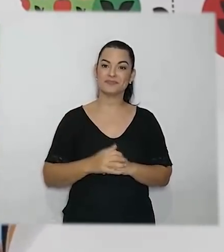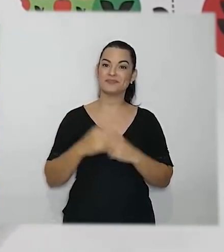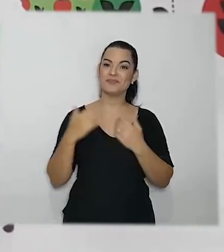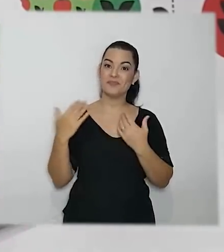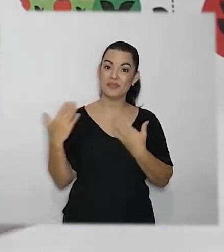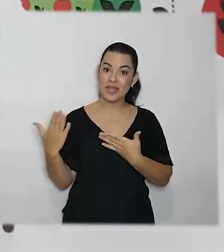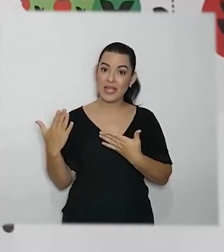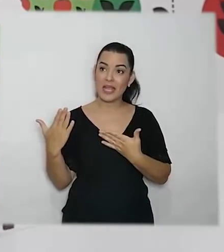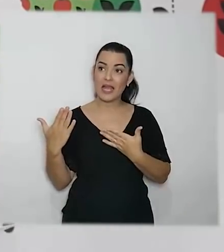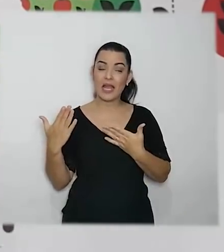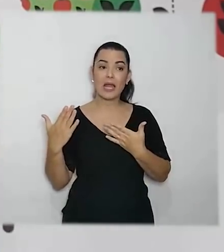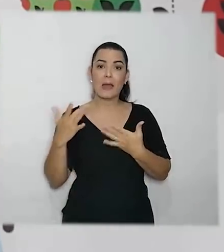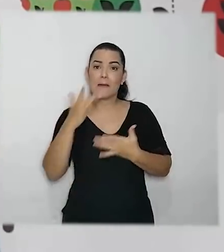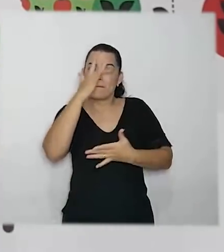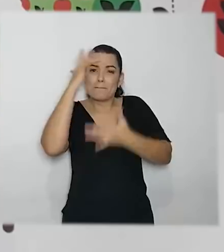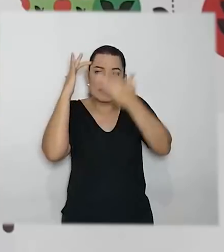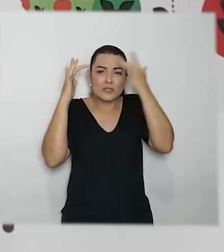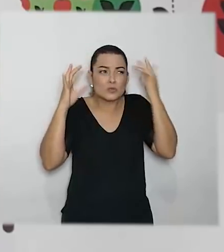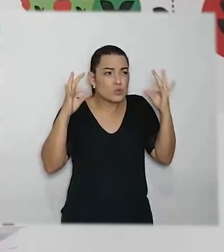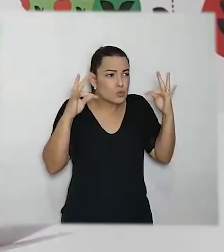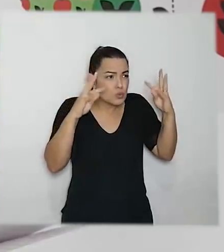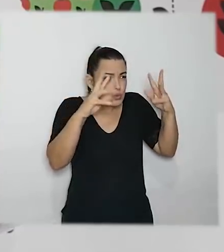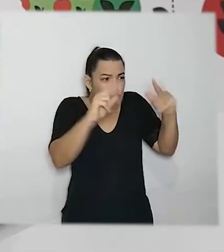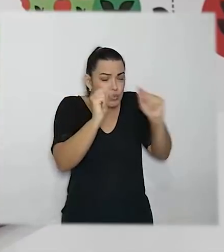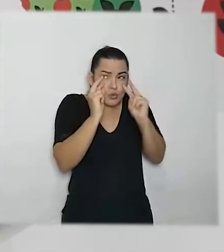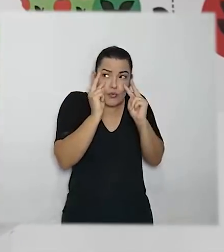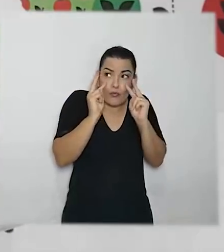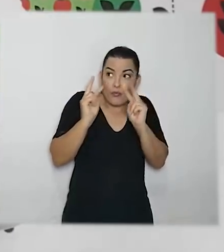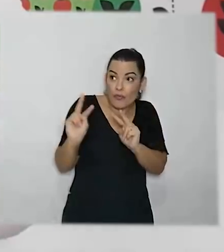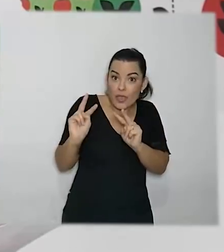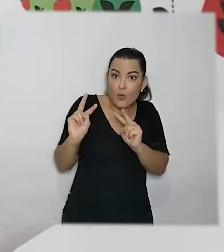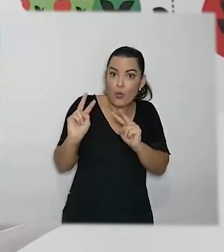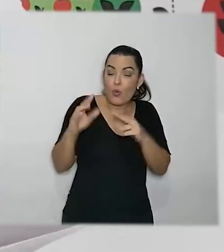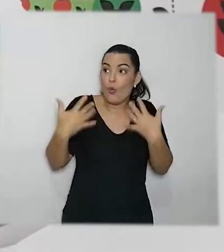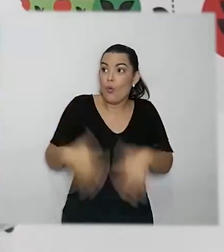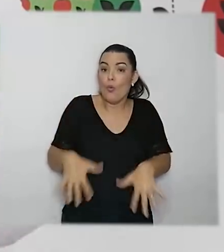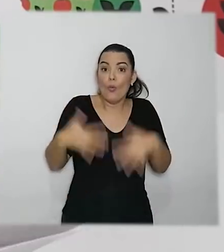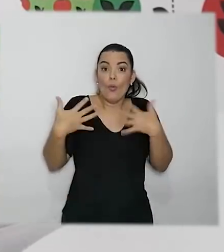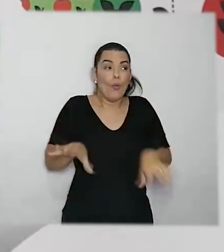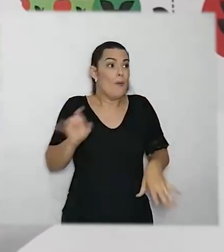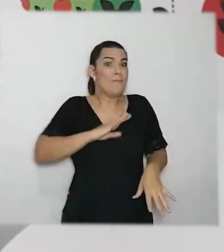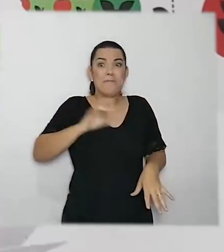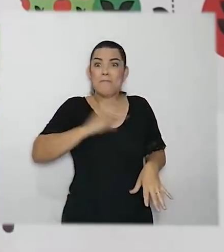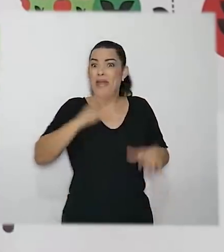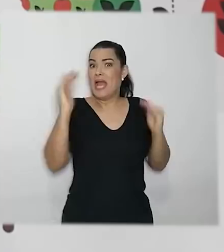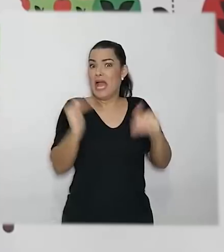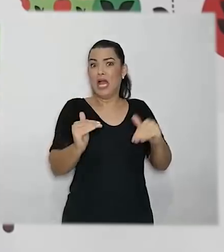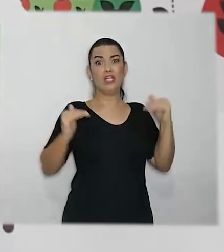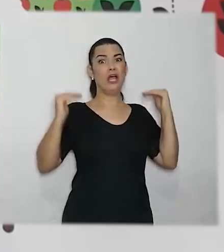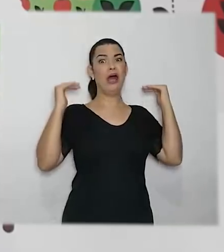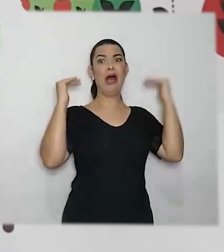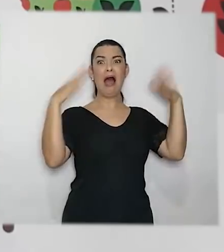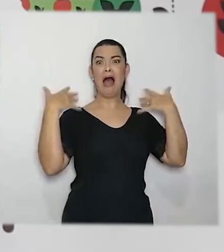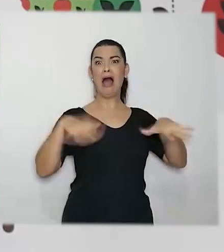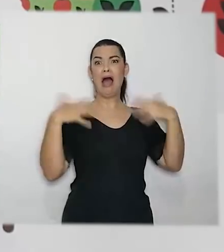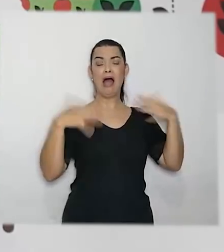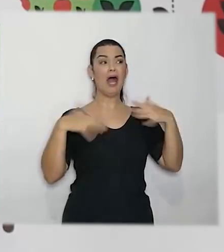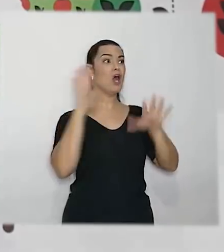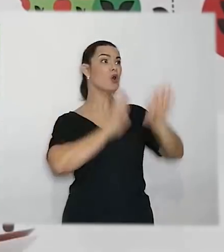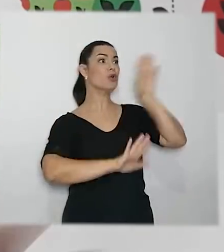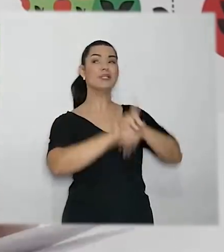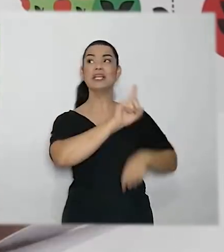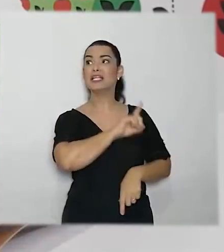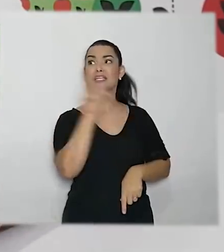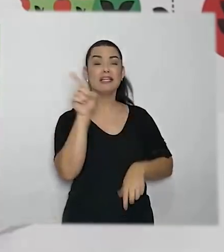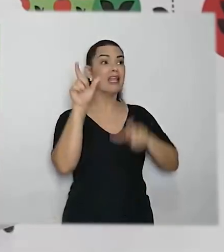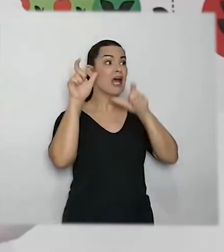que viam o medonho tinham tamanho medo que diziam: cuidado, lá no banhado tem